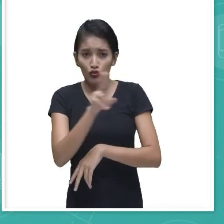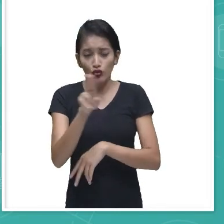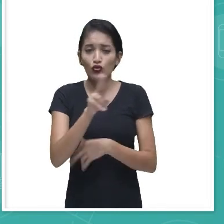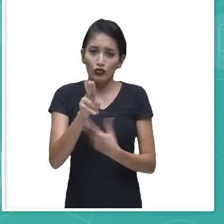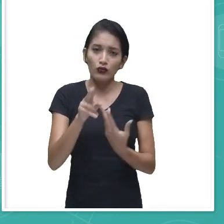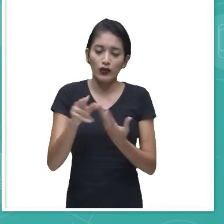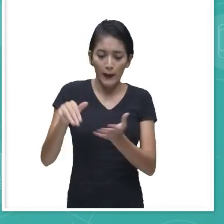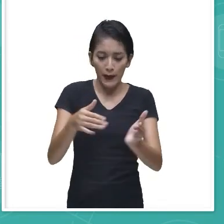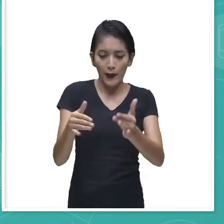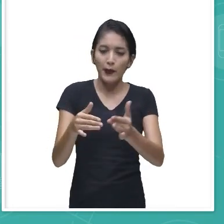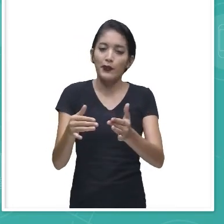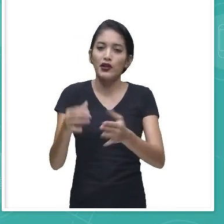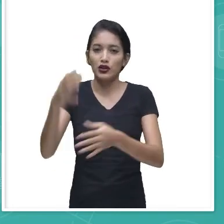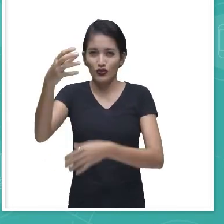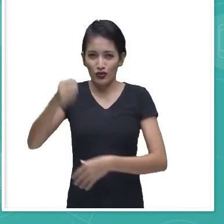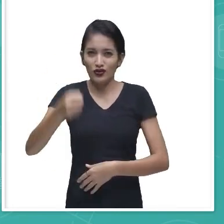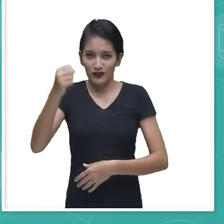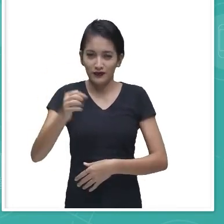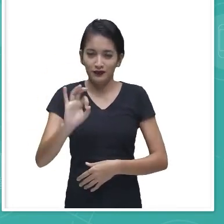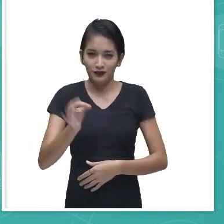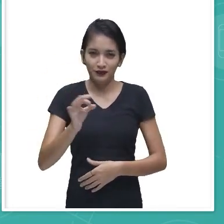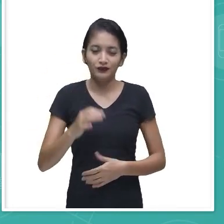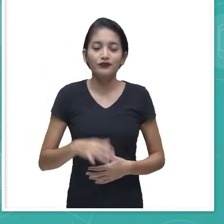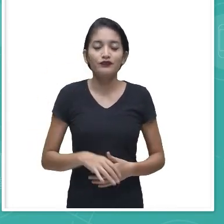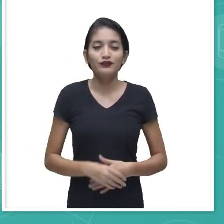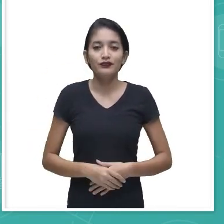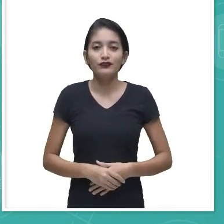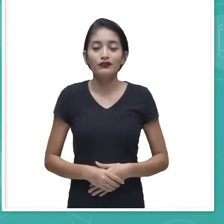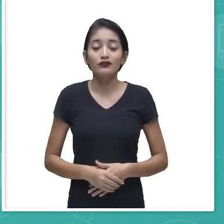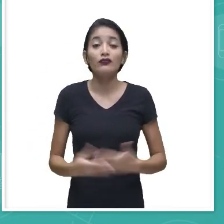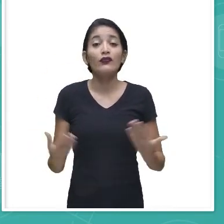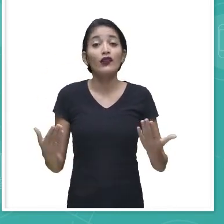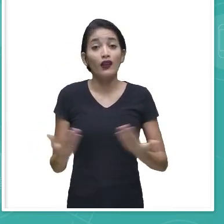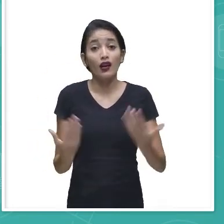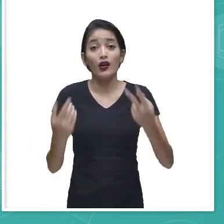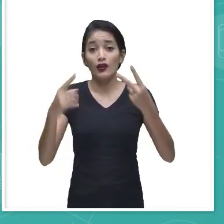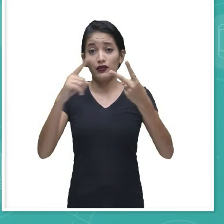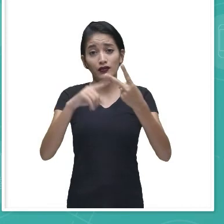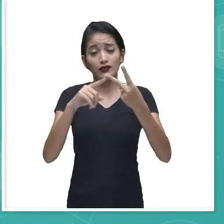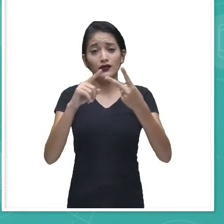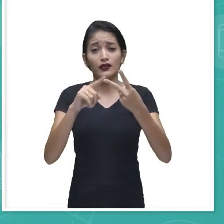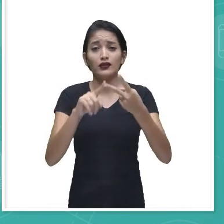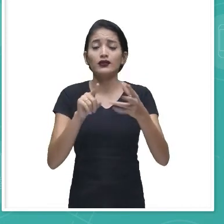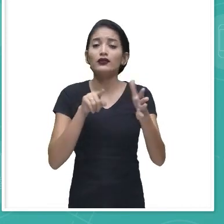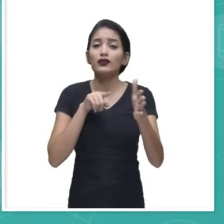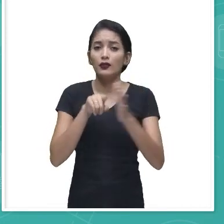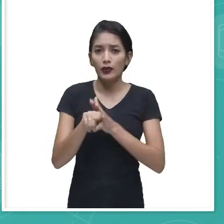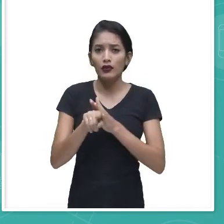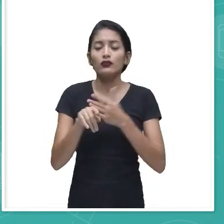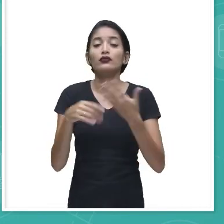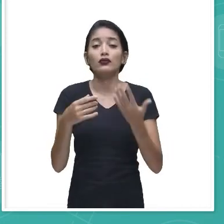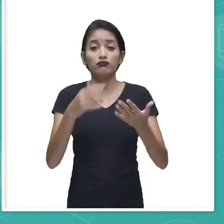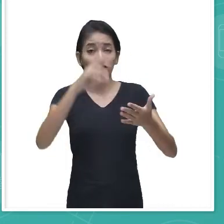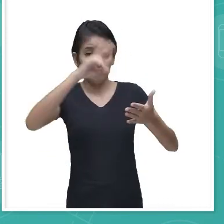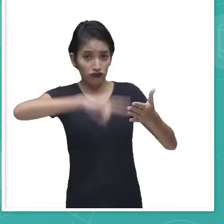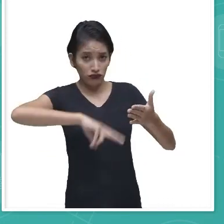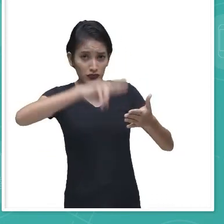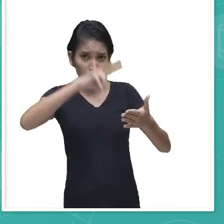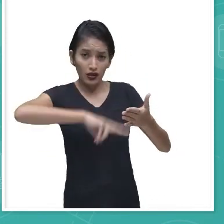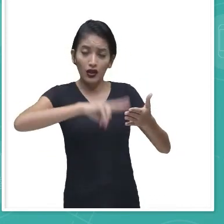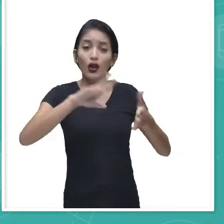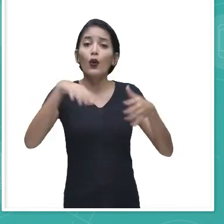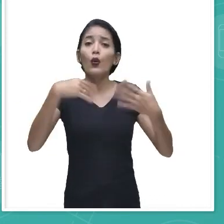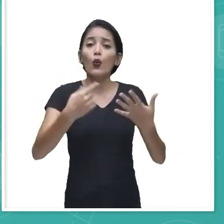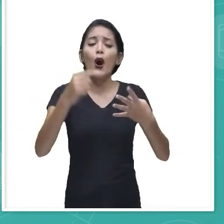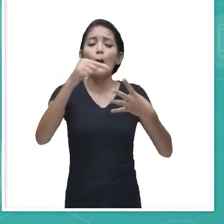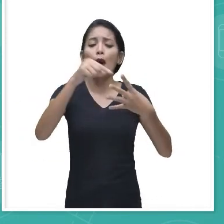é Via Láctea, tá? Agora a gente vai para a nossa segunda questão. Então, leiam, né? Vejam aí qual a alternativa que